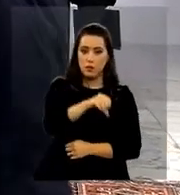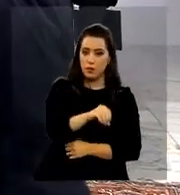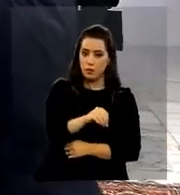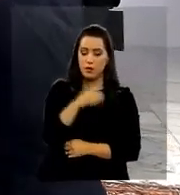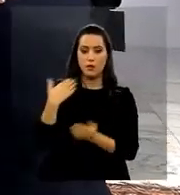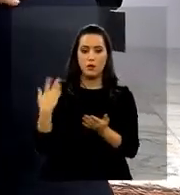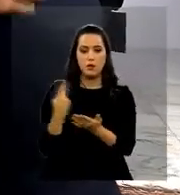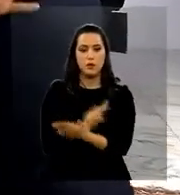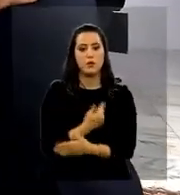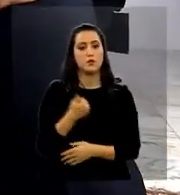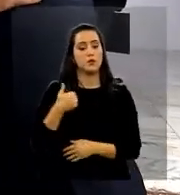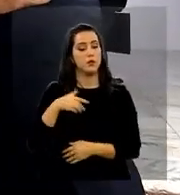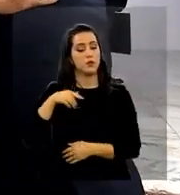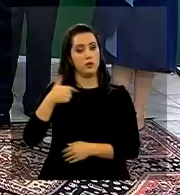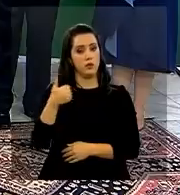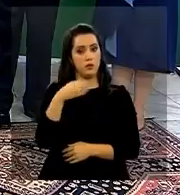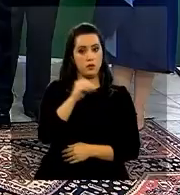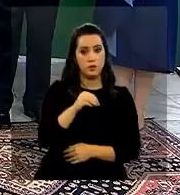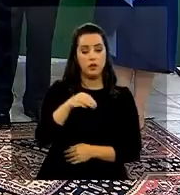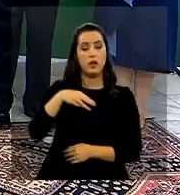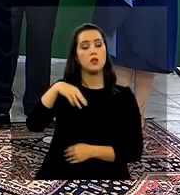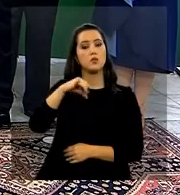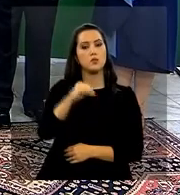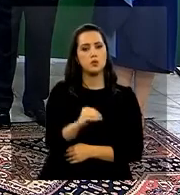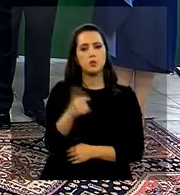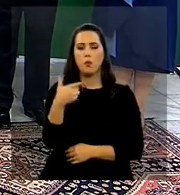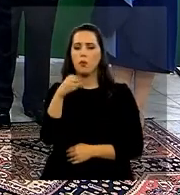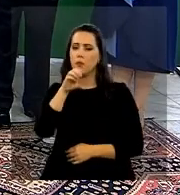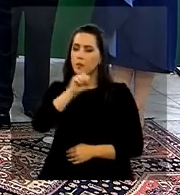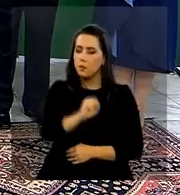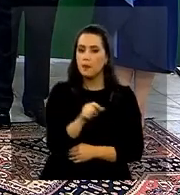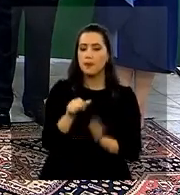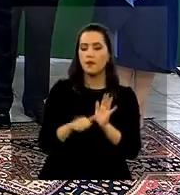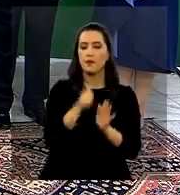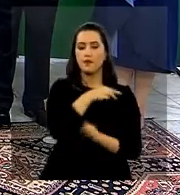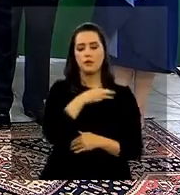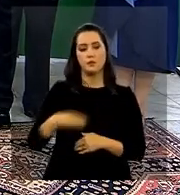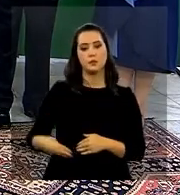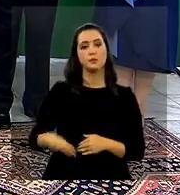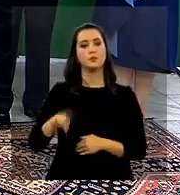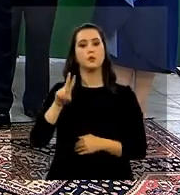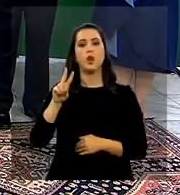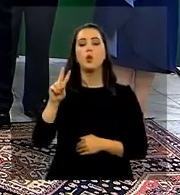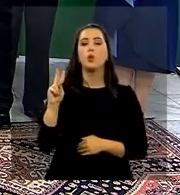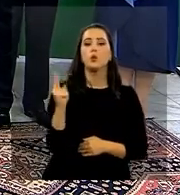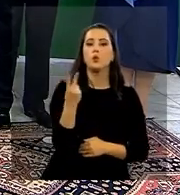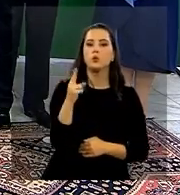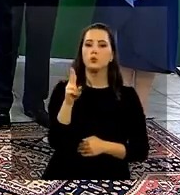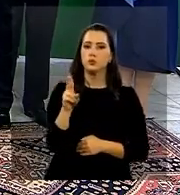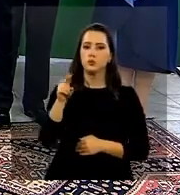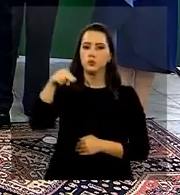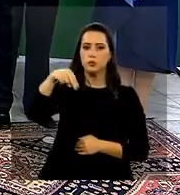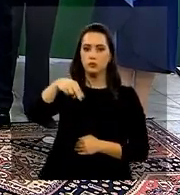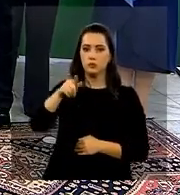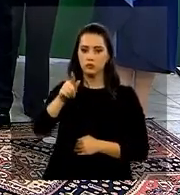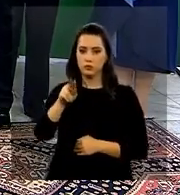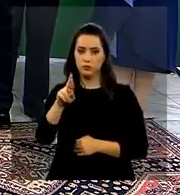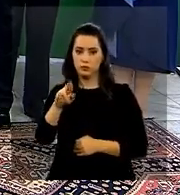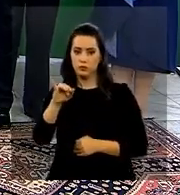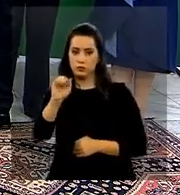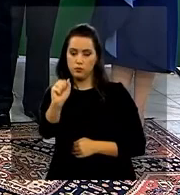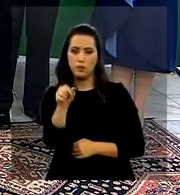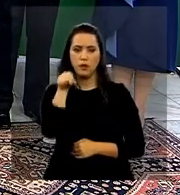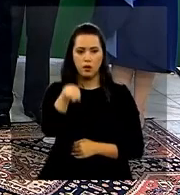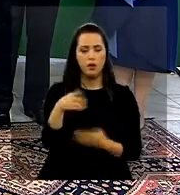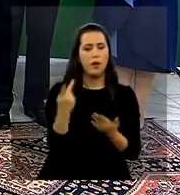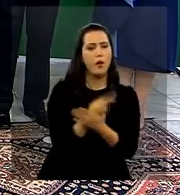de 2018. Ele é primeiro-ministro da Hungria e a próxima eleição vai ocorrer em